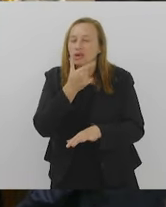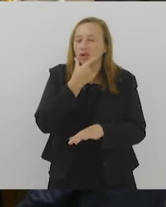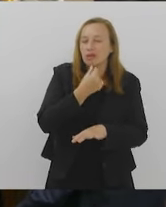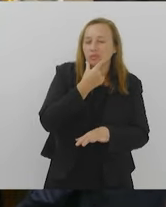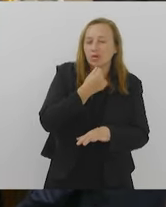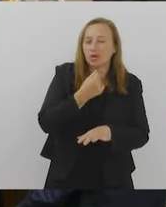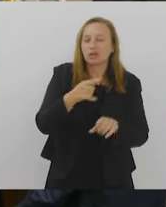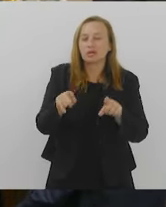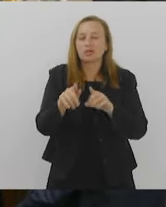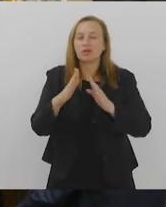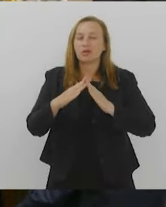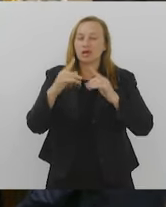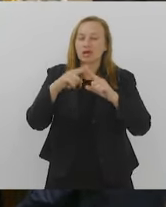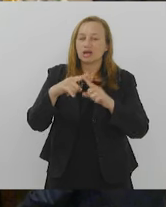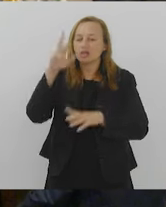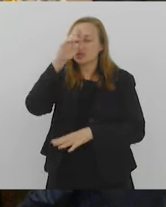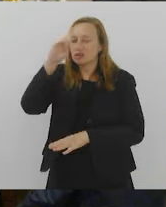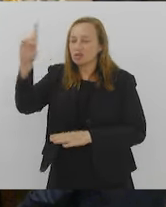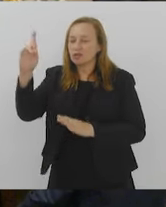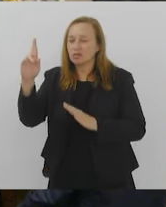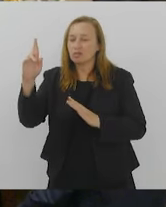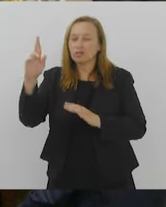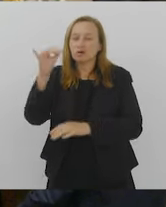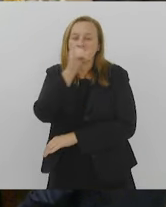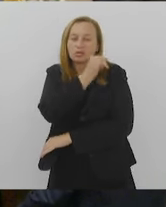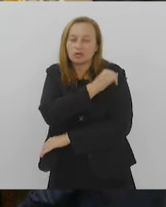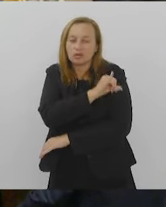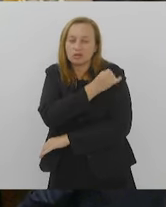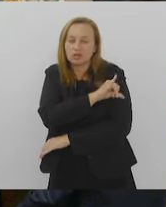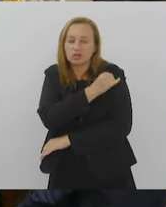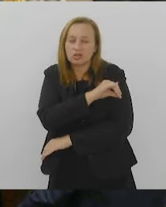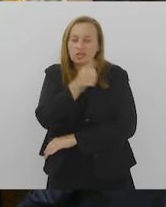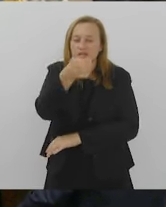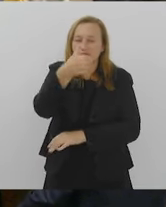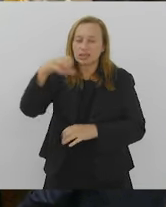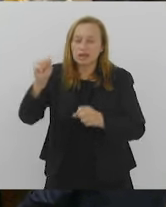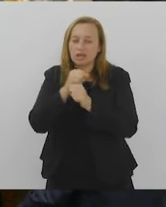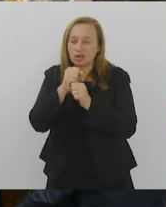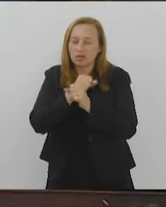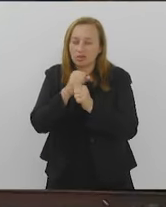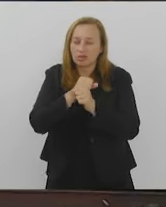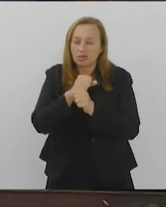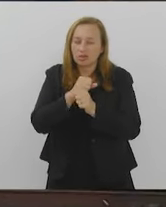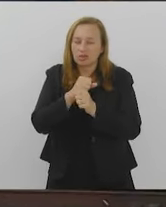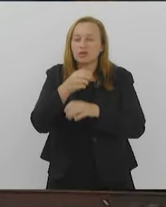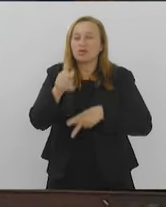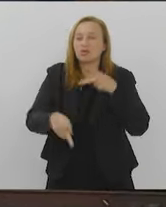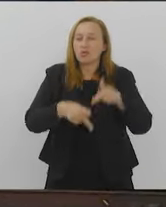querida Igreja do Senhor do Rio de Janeiro, que completa 100 anos, e com o povo